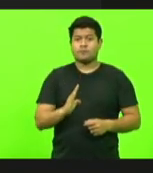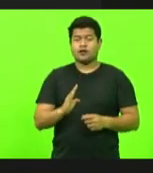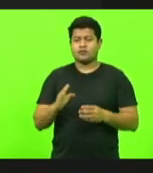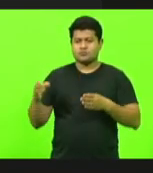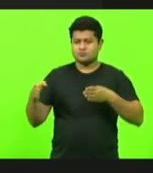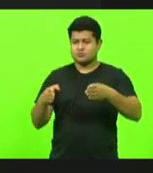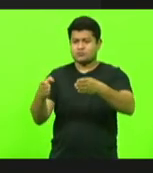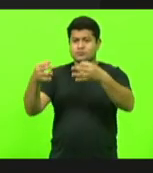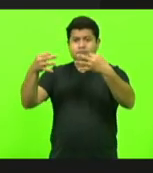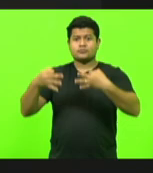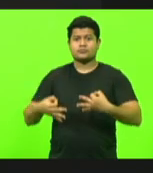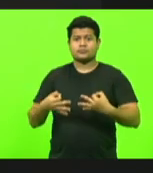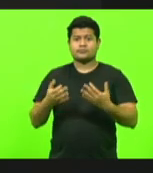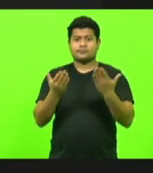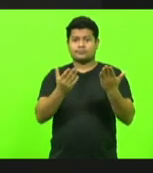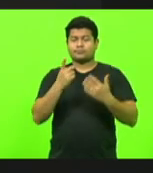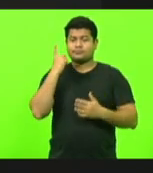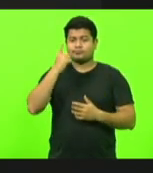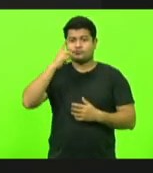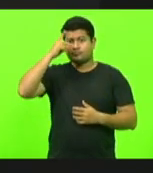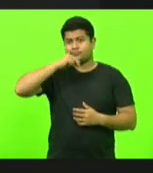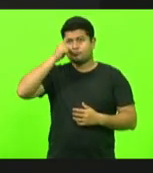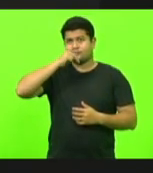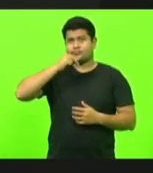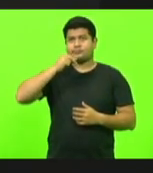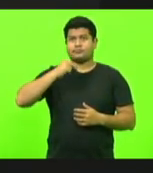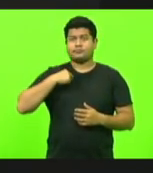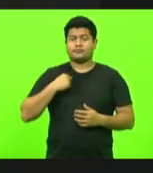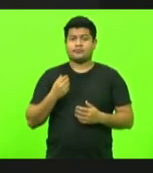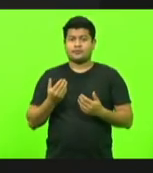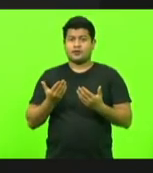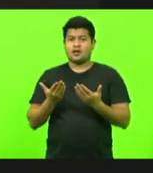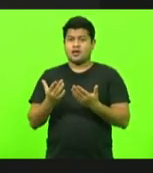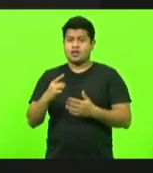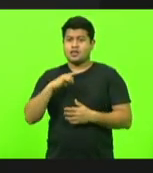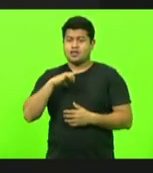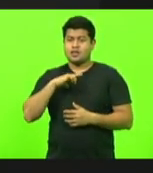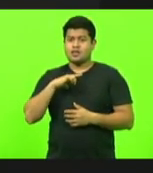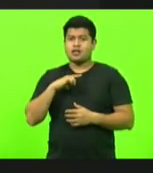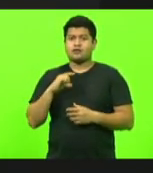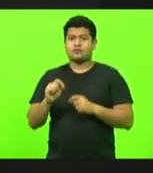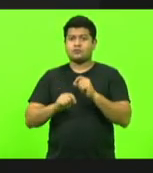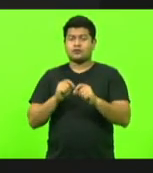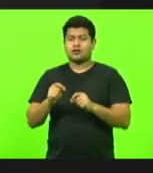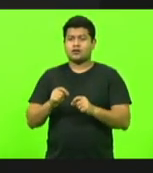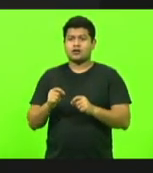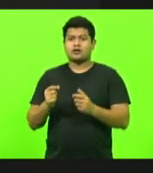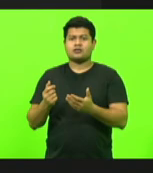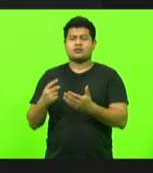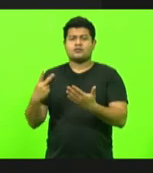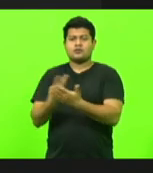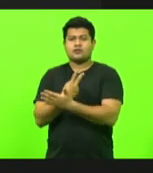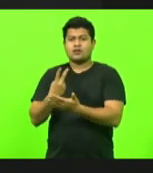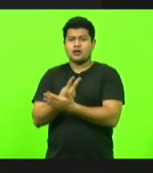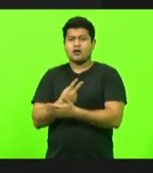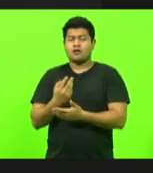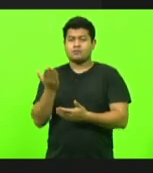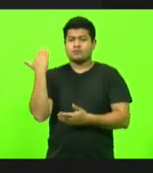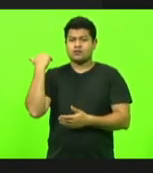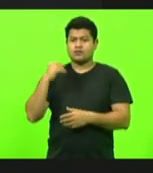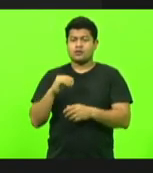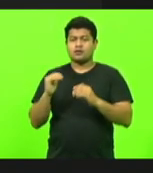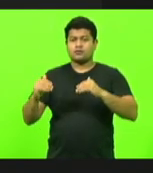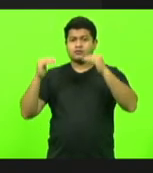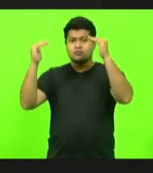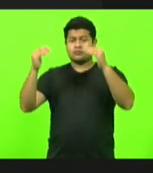A exemplo do deputado Kennedy, que tanto evidencia aí os excessos do Supremo, que desde os tempos antigos, já da